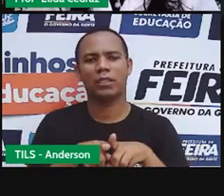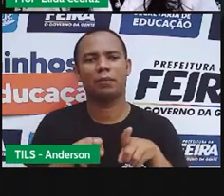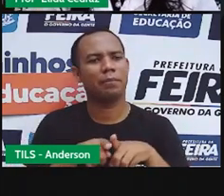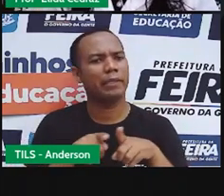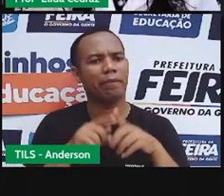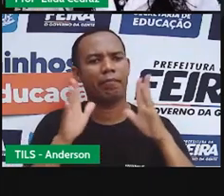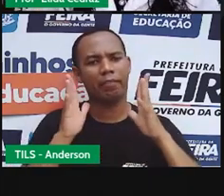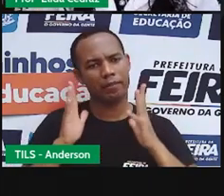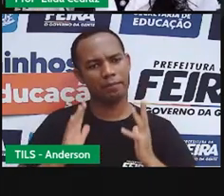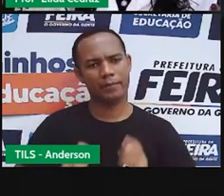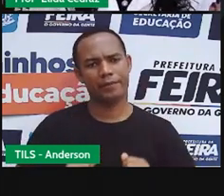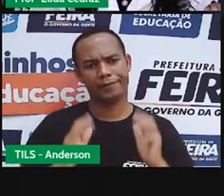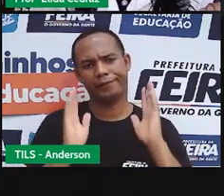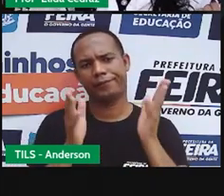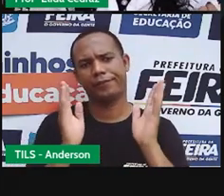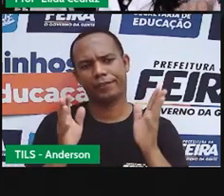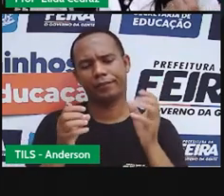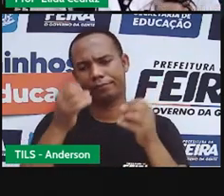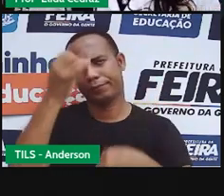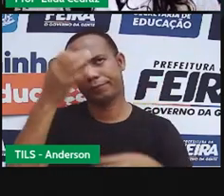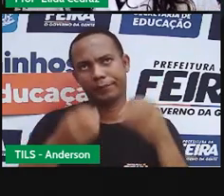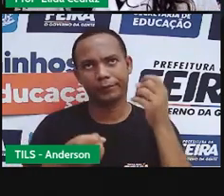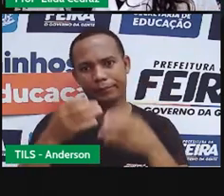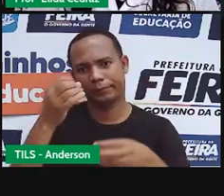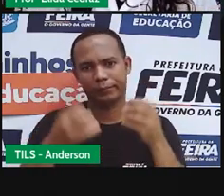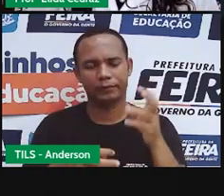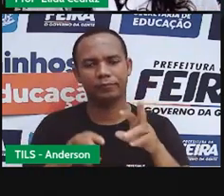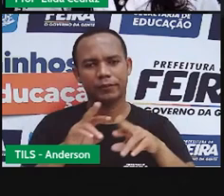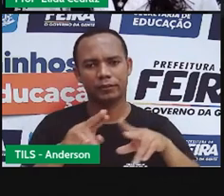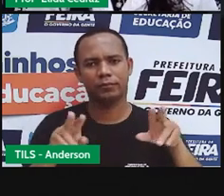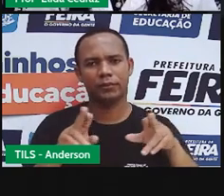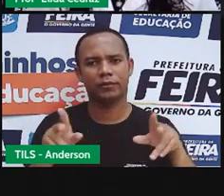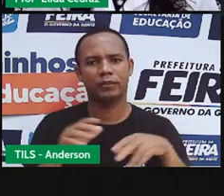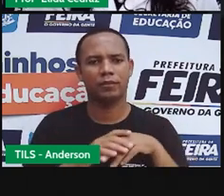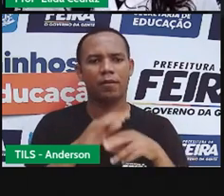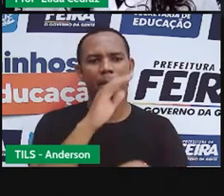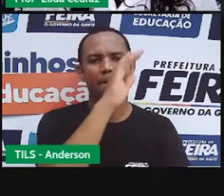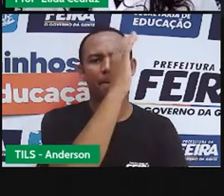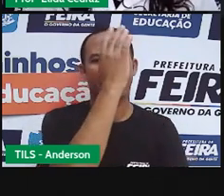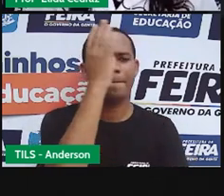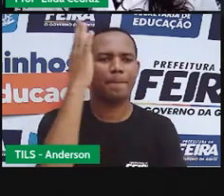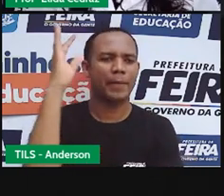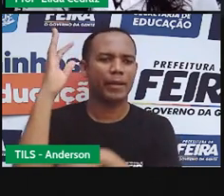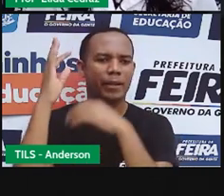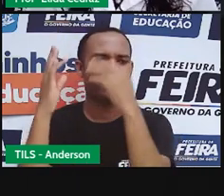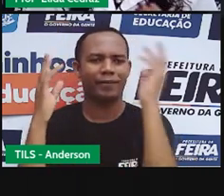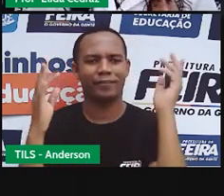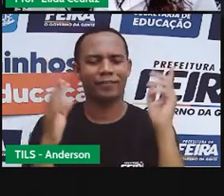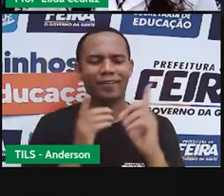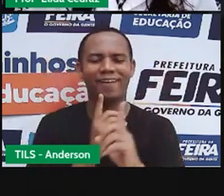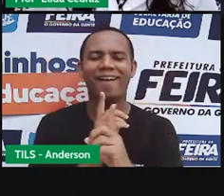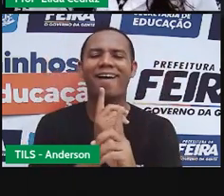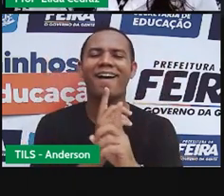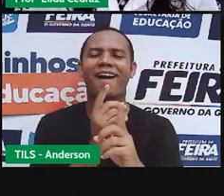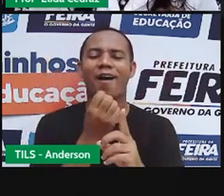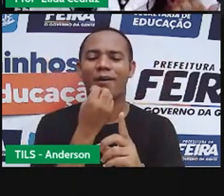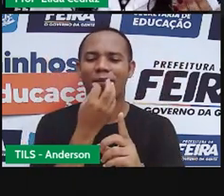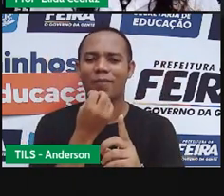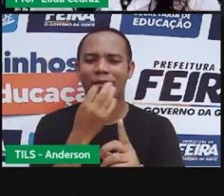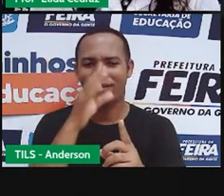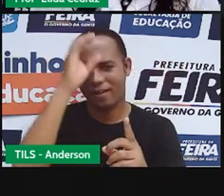nós vimos nas aulas de ciências da natureza, as plantas medicinais. Nós